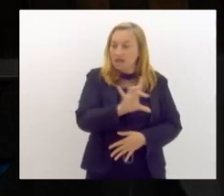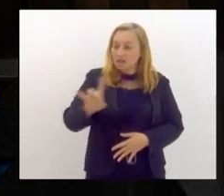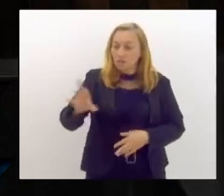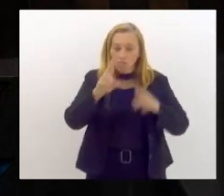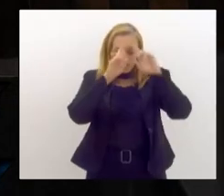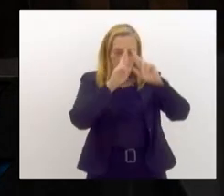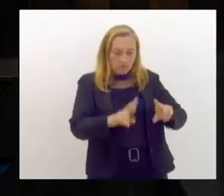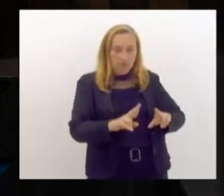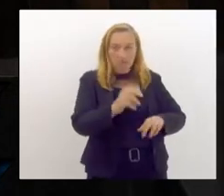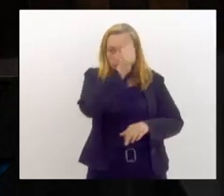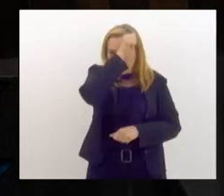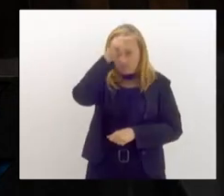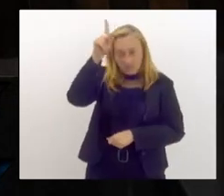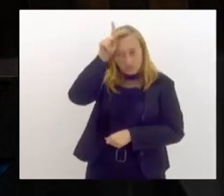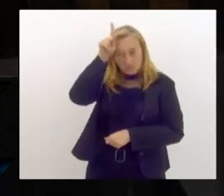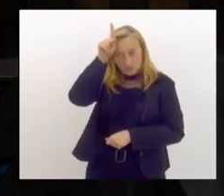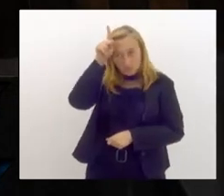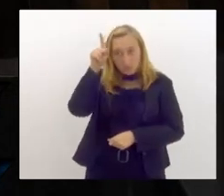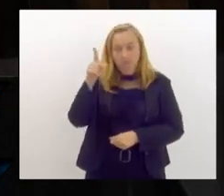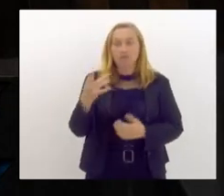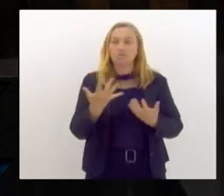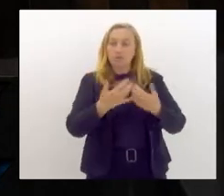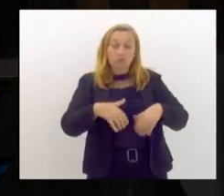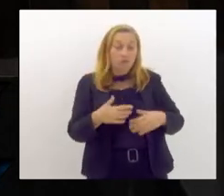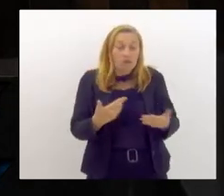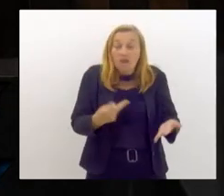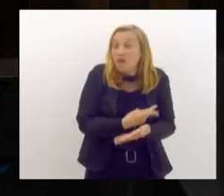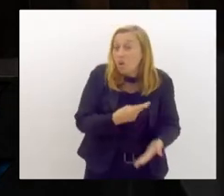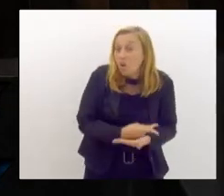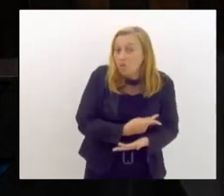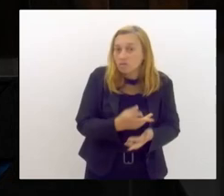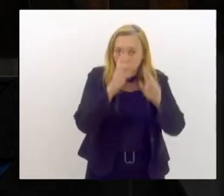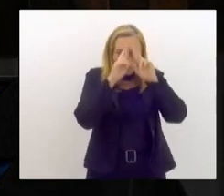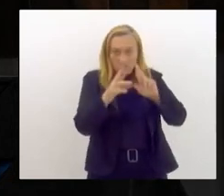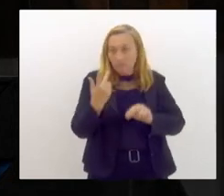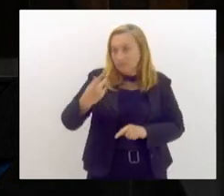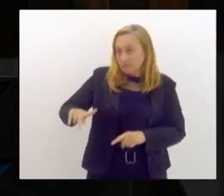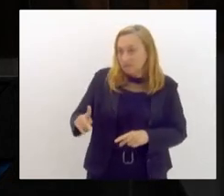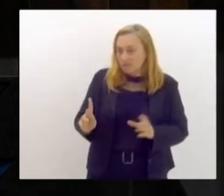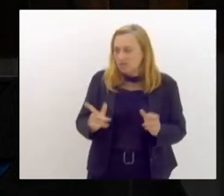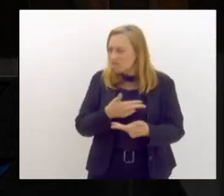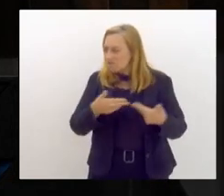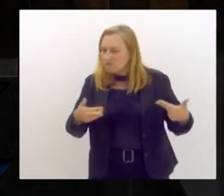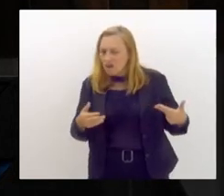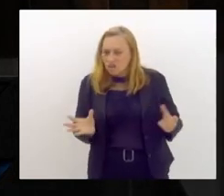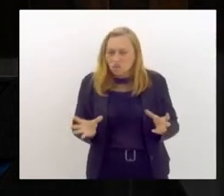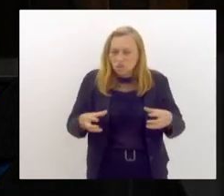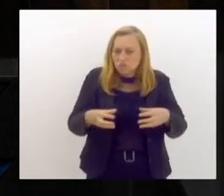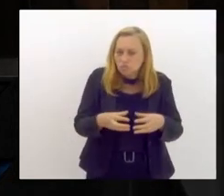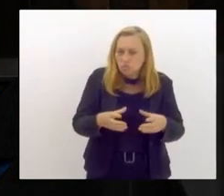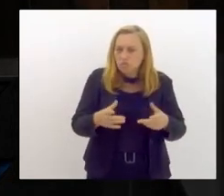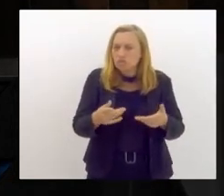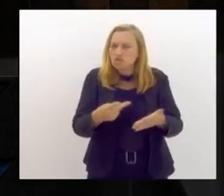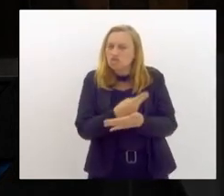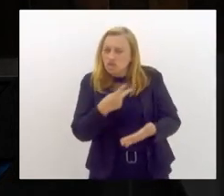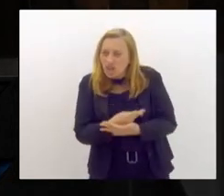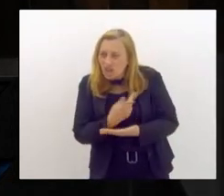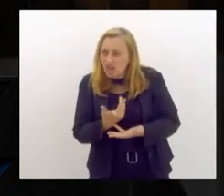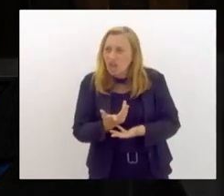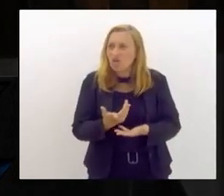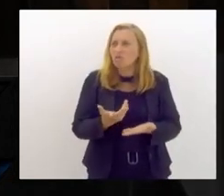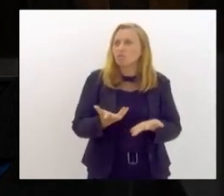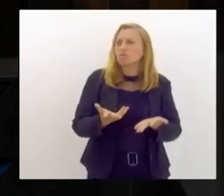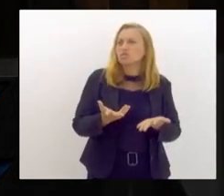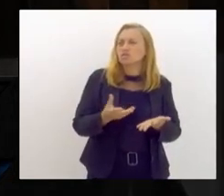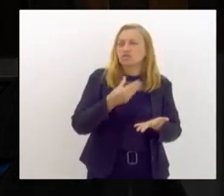A Prefeitura de Petrópolis falhou na responsabilidade dela. Então, um conjunto de deturpações, de omissões, de